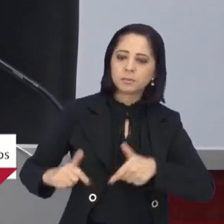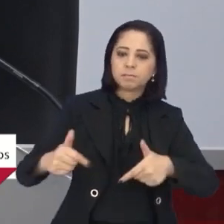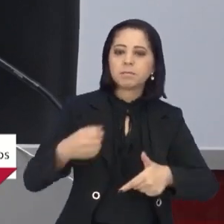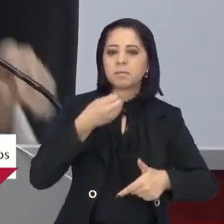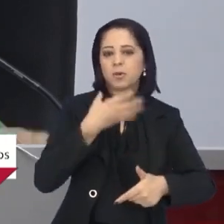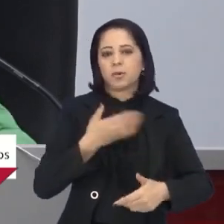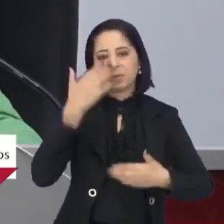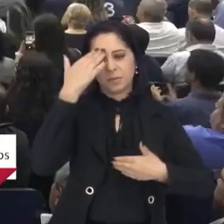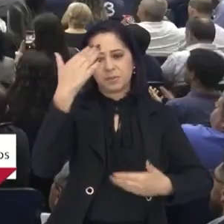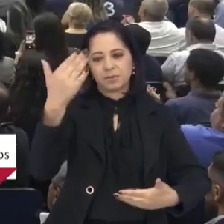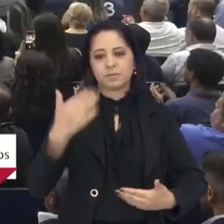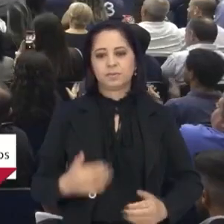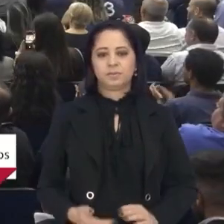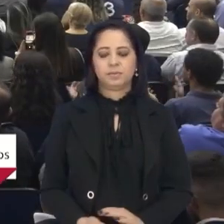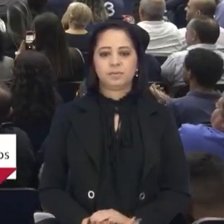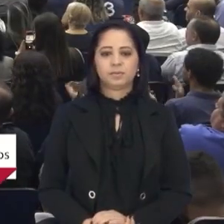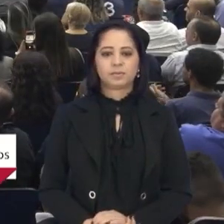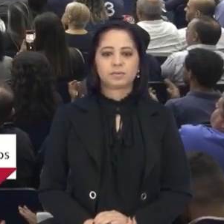muito